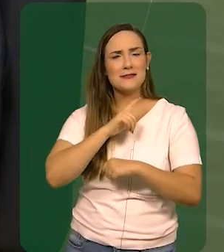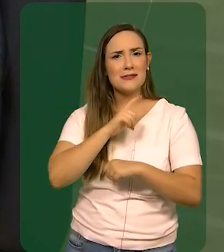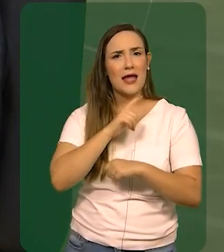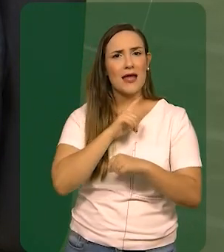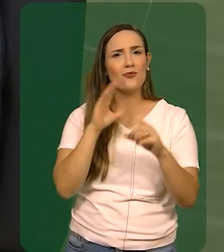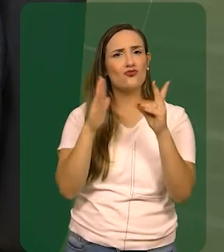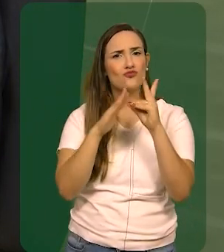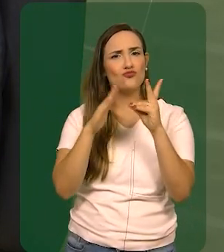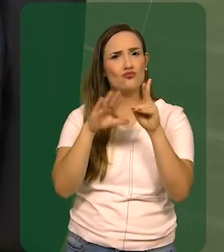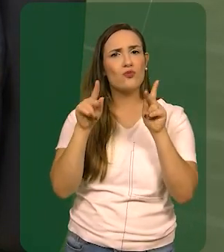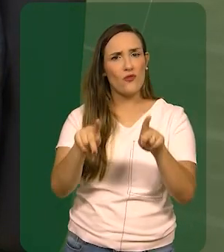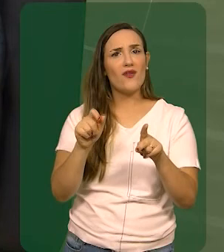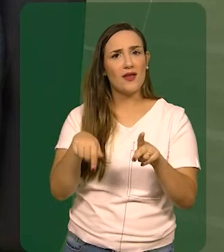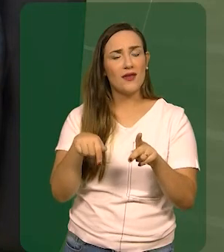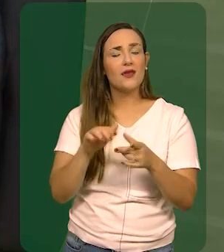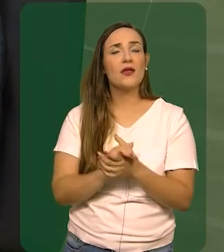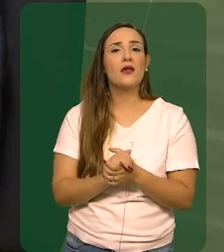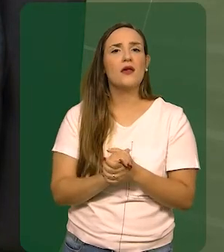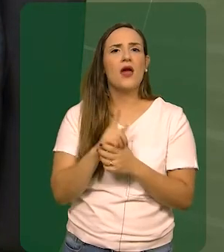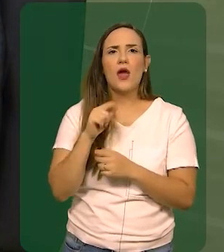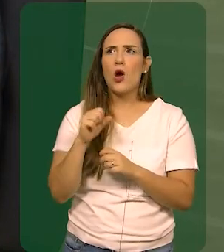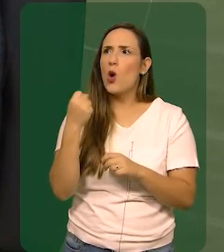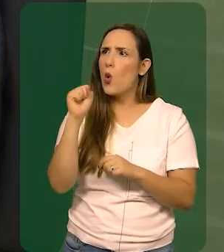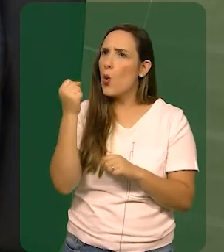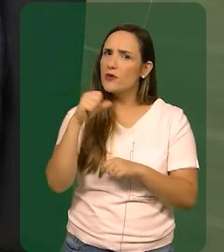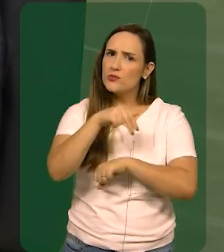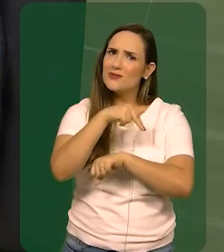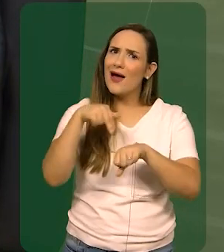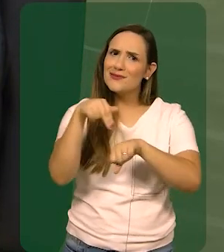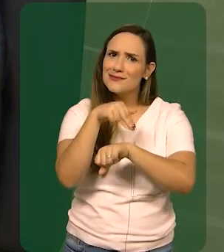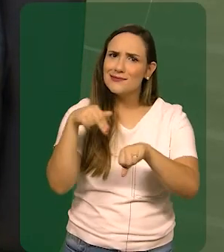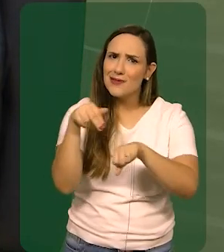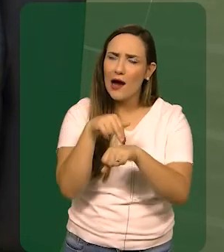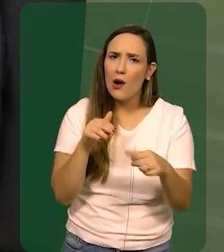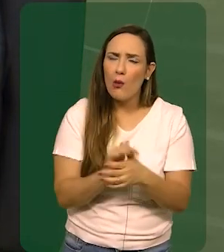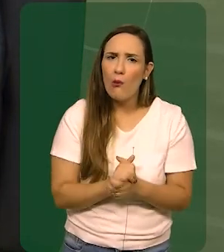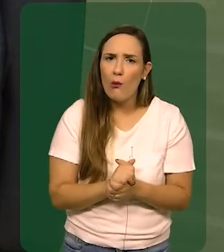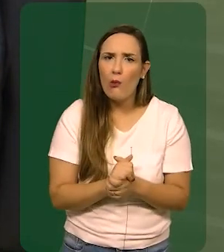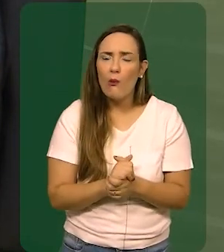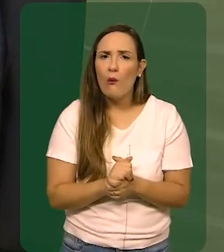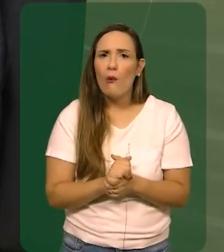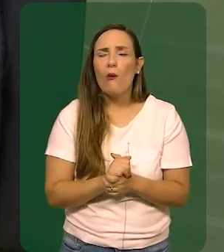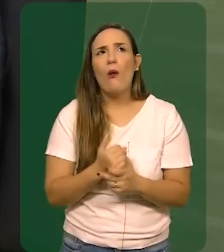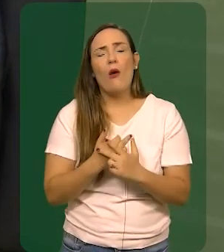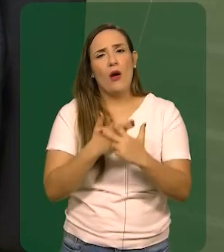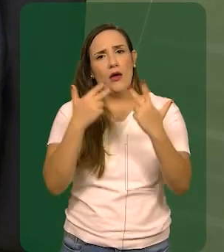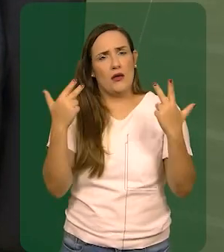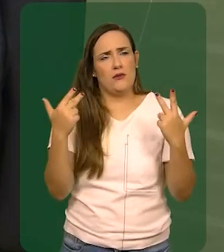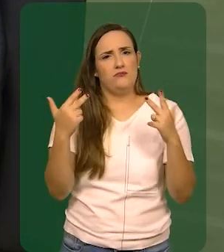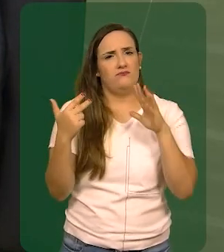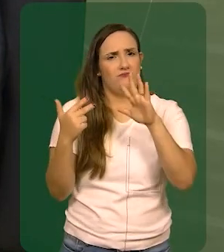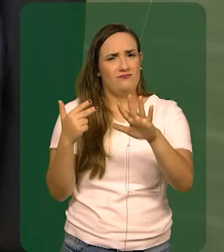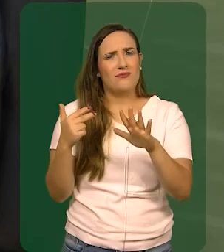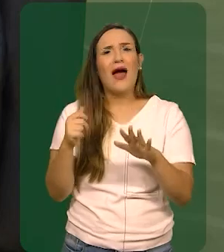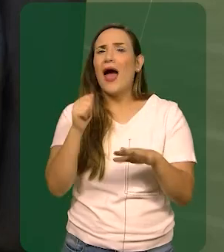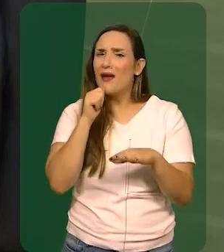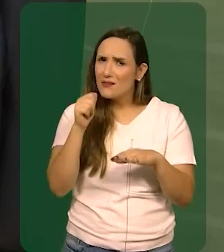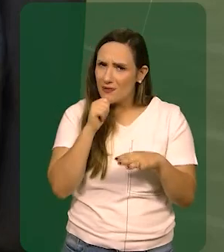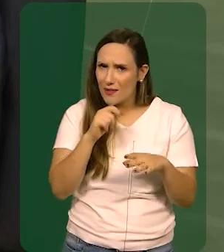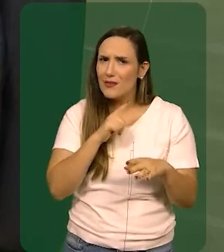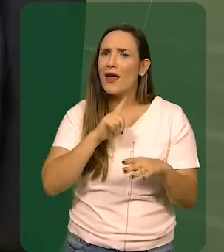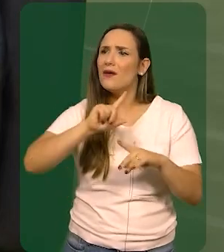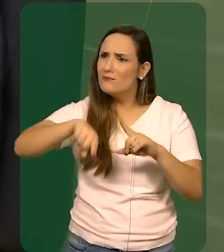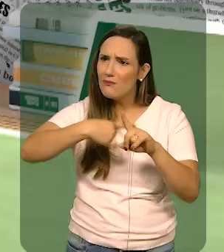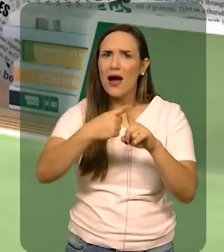8 etnias. E apesar dessa população ser tão grande, né, Maicon, ainda é preciso se reafirmar todos